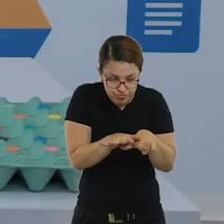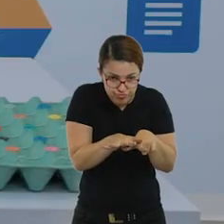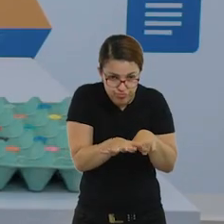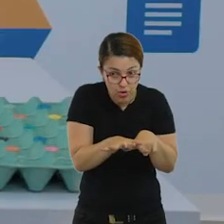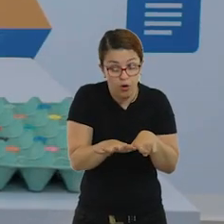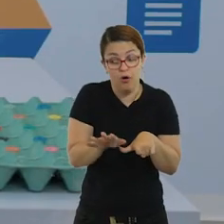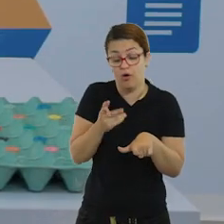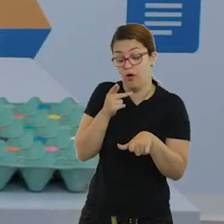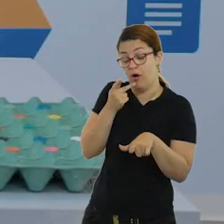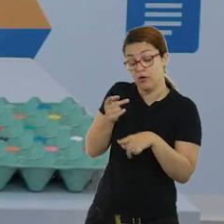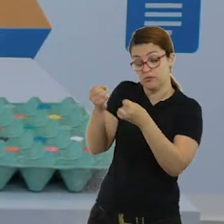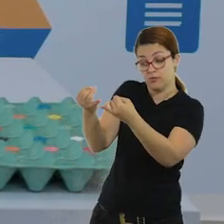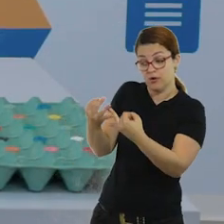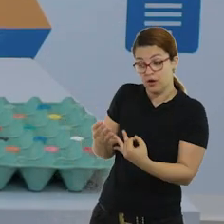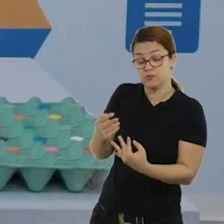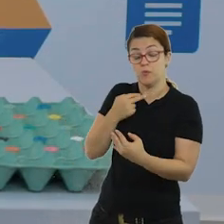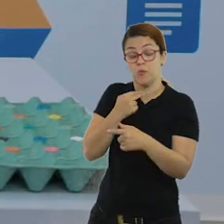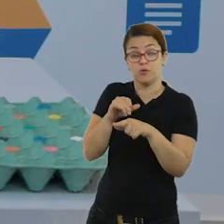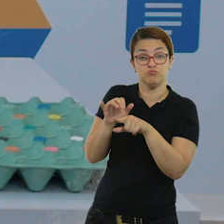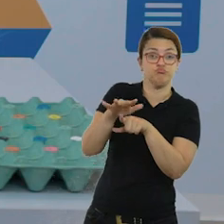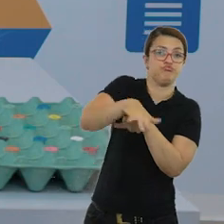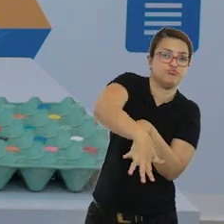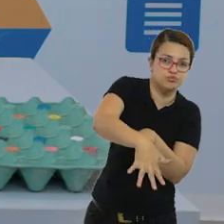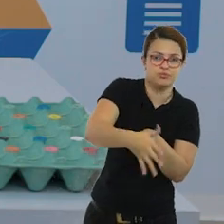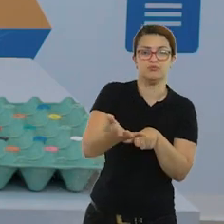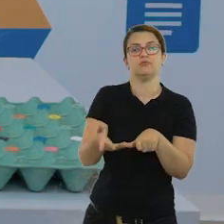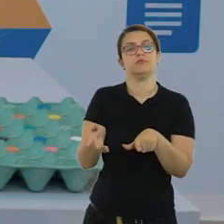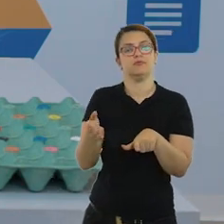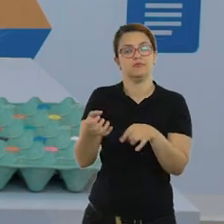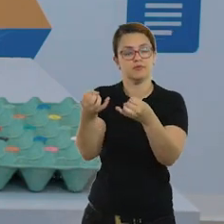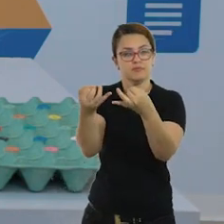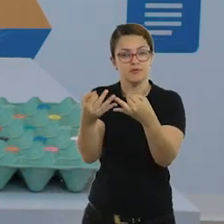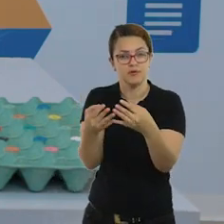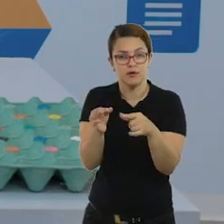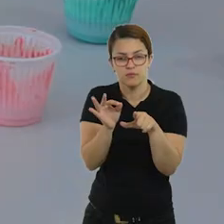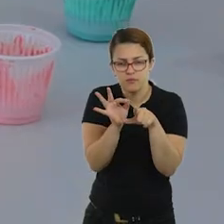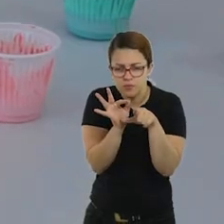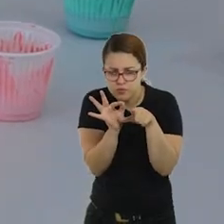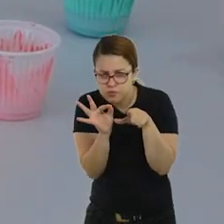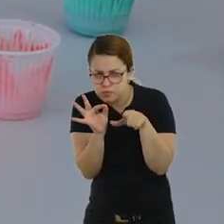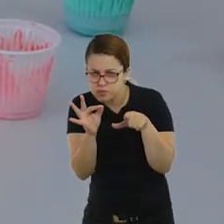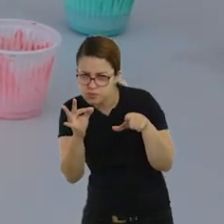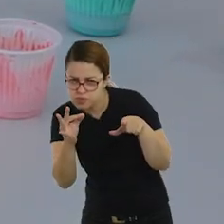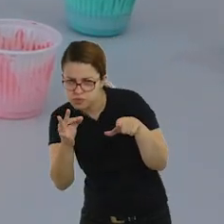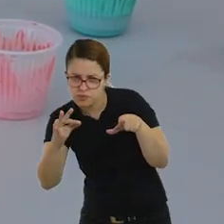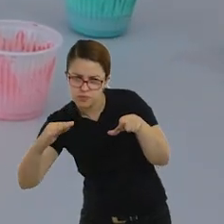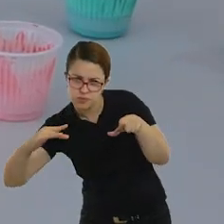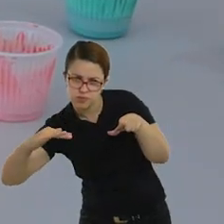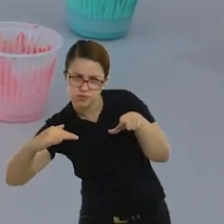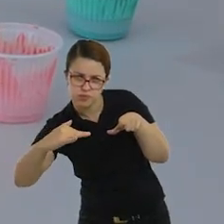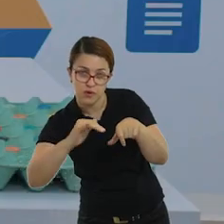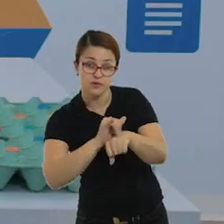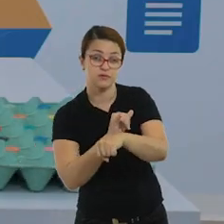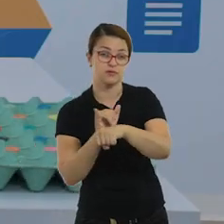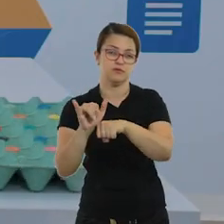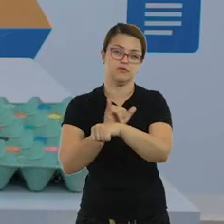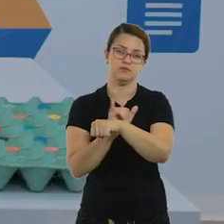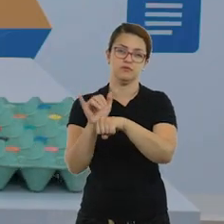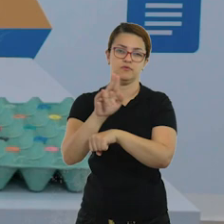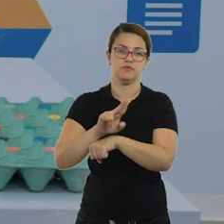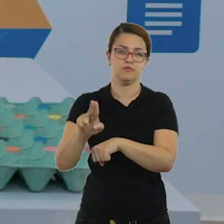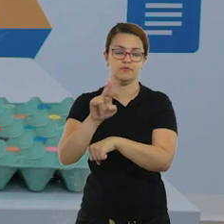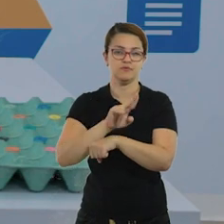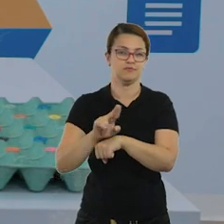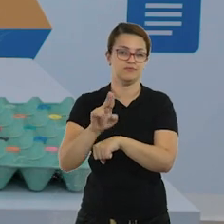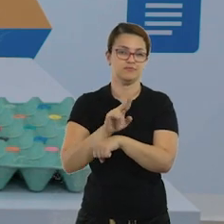Vai falando para ele não deixar cair da folha, aí ele vai virar quando estiver chegando na pontinha. Ele vai ter a